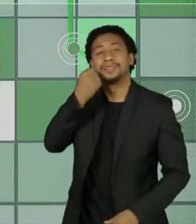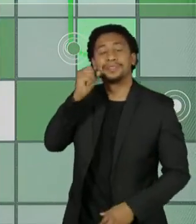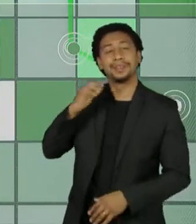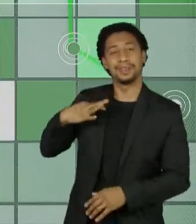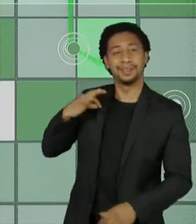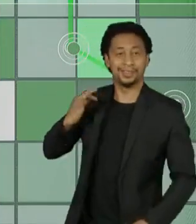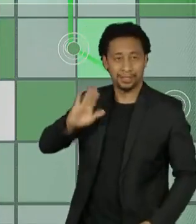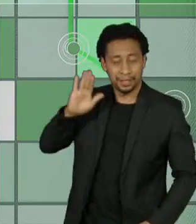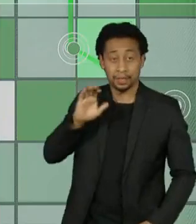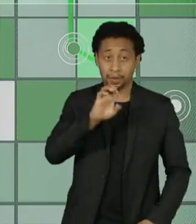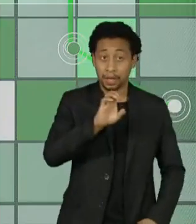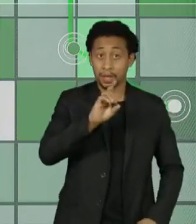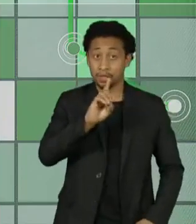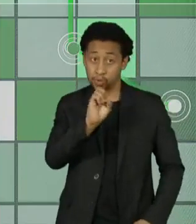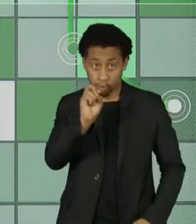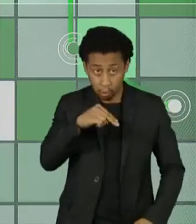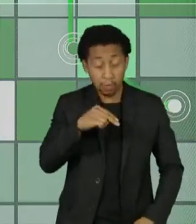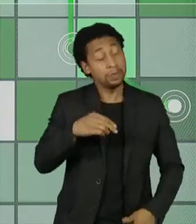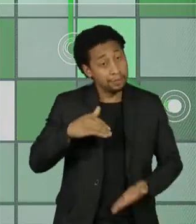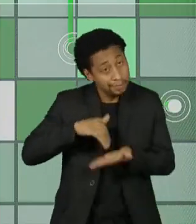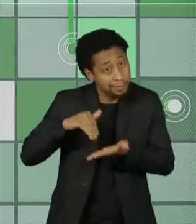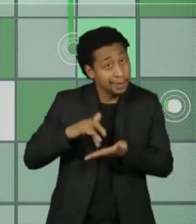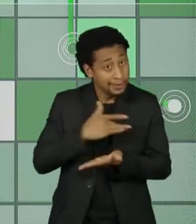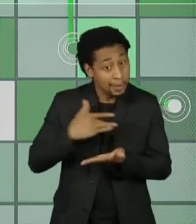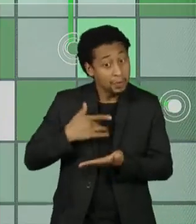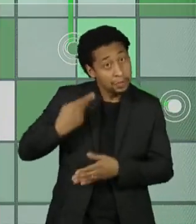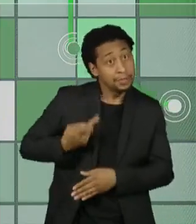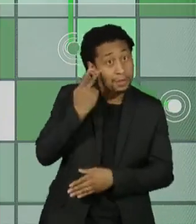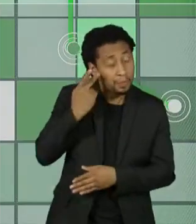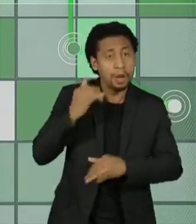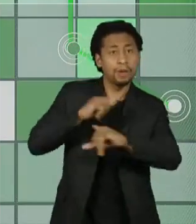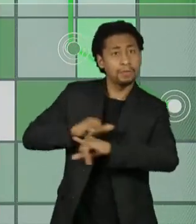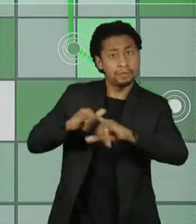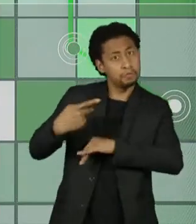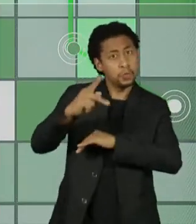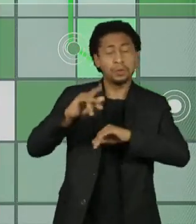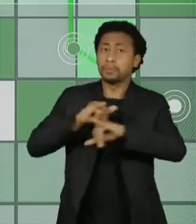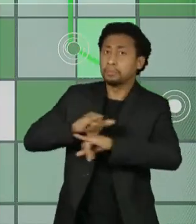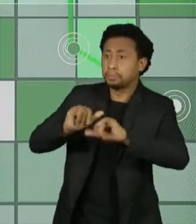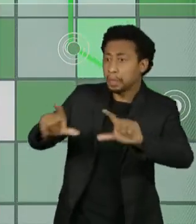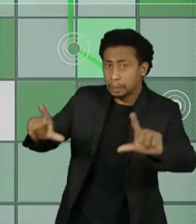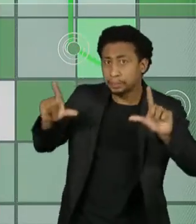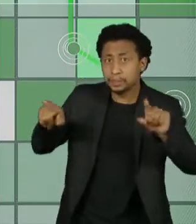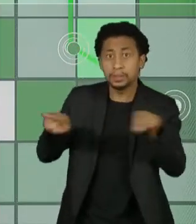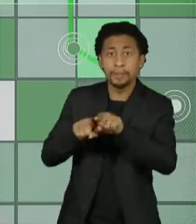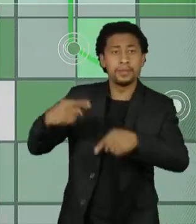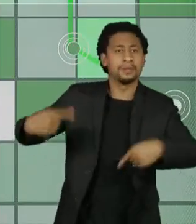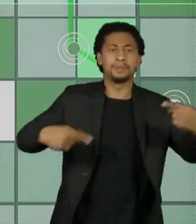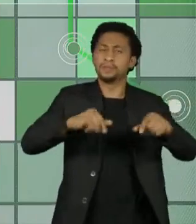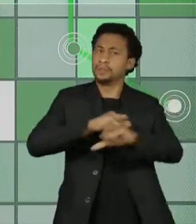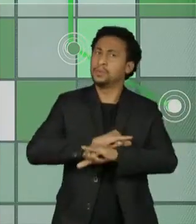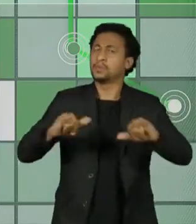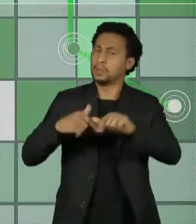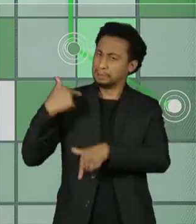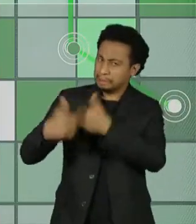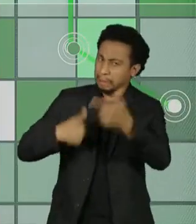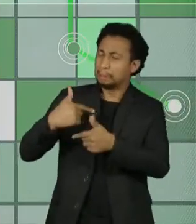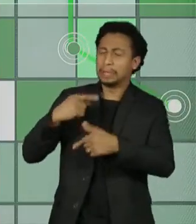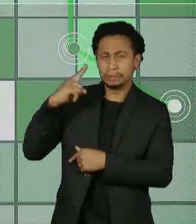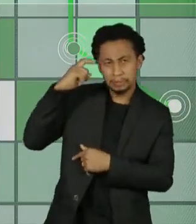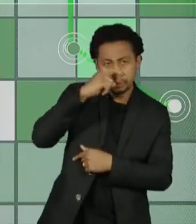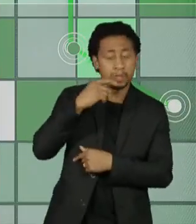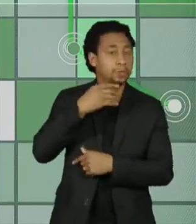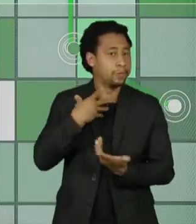que foi secretário de Saúde aqui de São Paulo, tem falado nas suas propagandas e nos debates. Deu muito trabalho para ele, para o Bruno Covas, para o